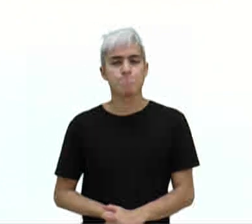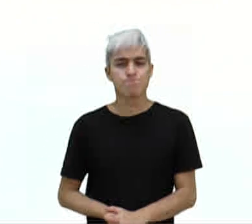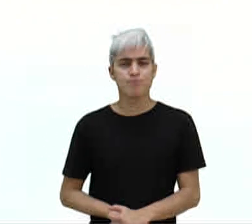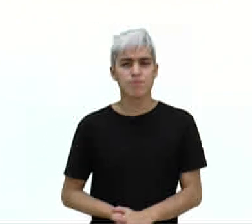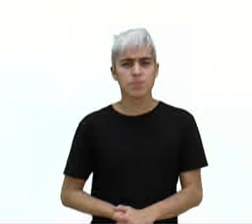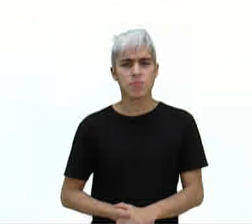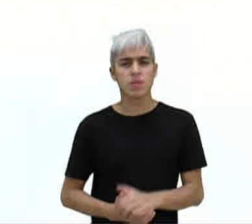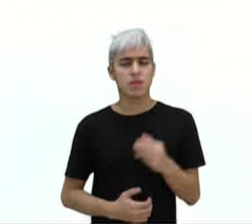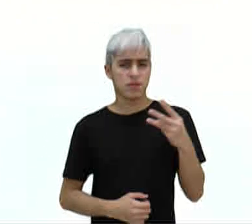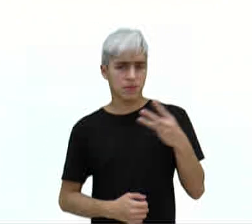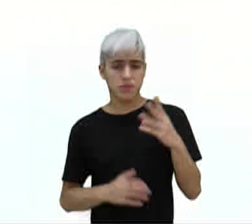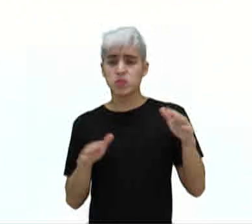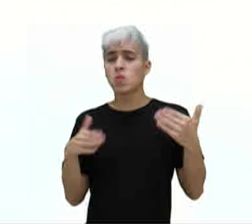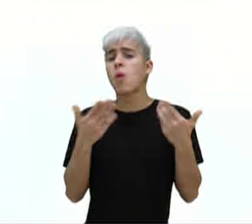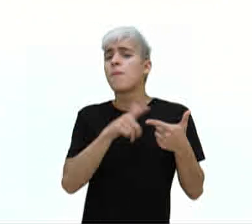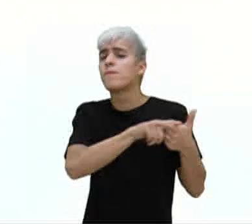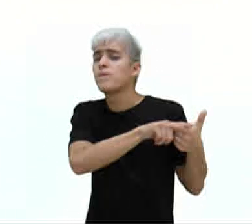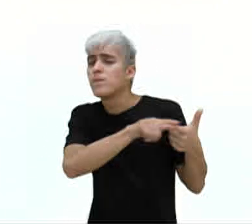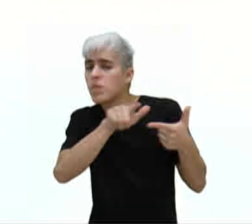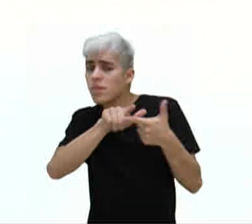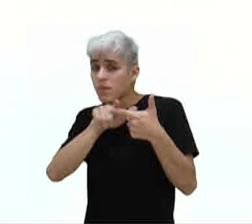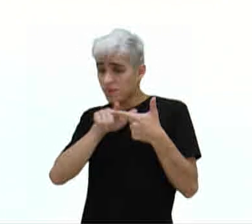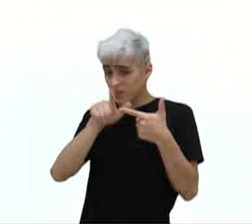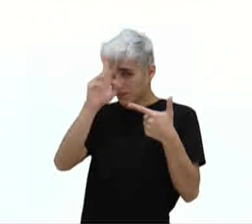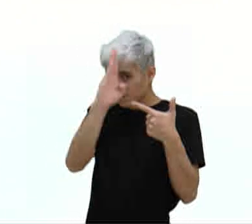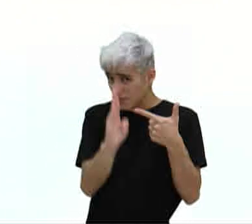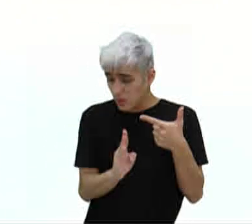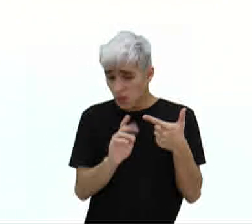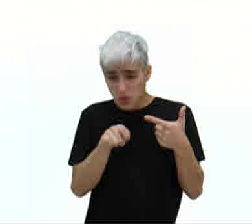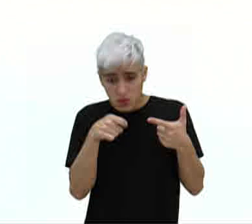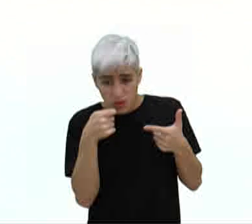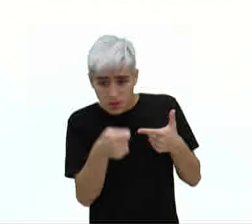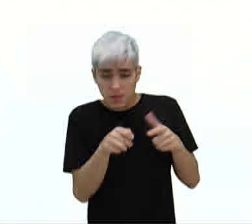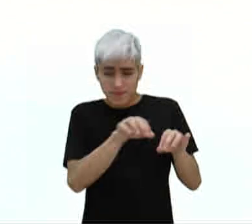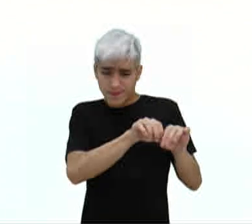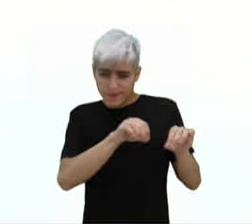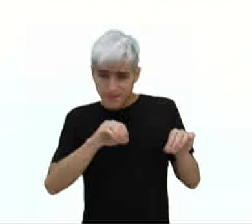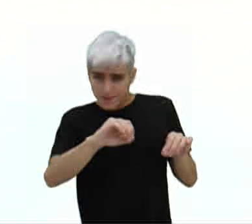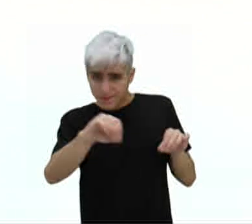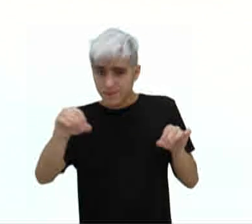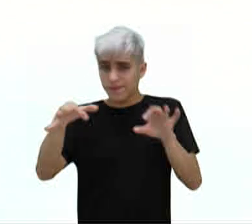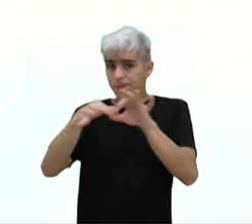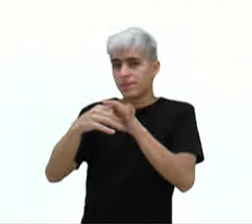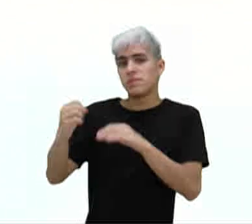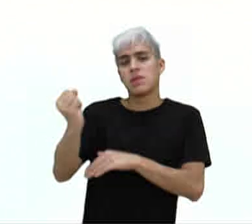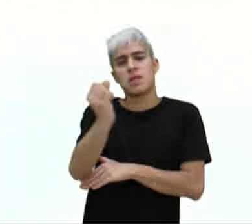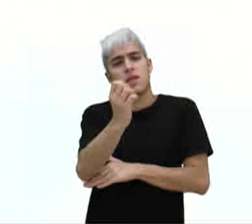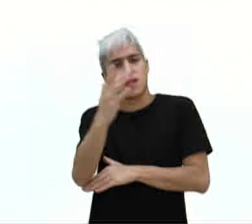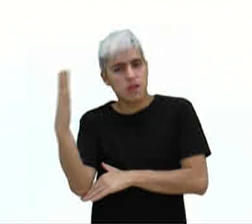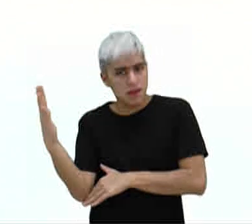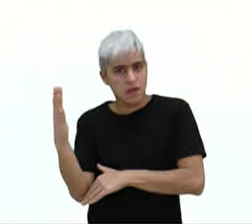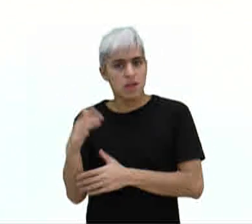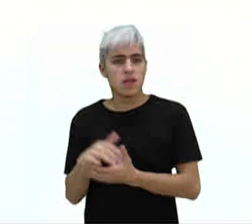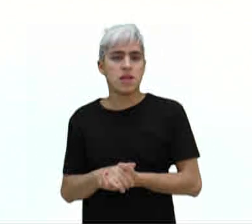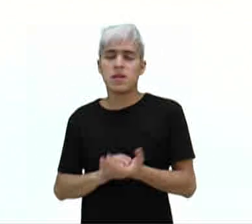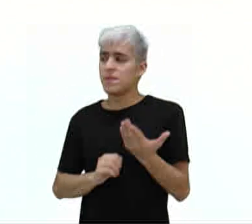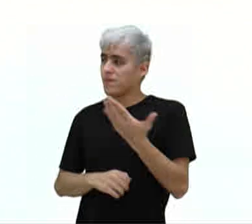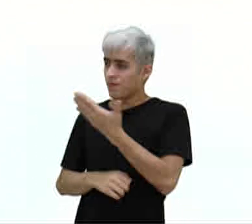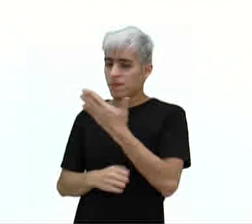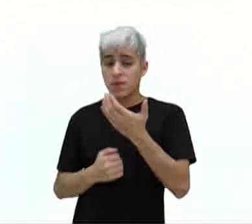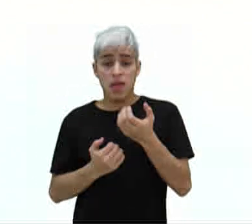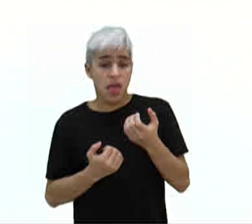3. Quais os problemas enfrentados no Brasil em relação ao saneamento ambiental? Então eu coloquei aqui, atender